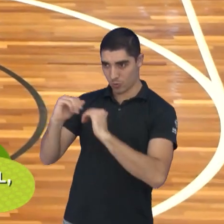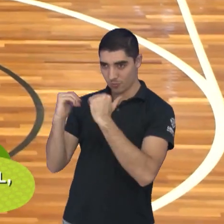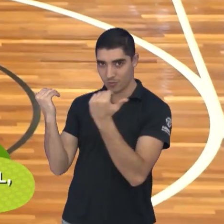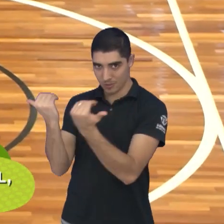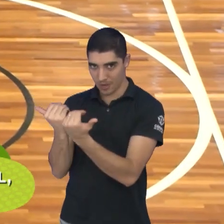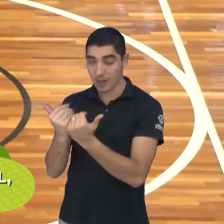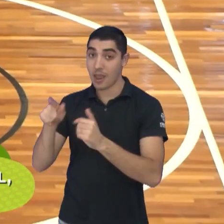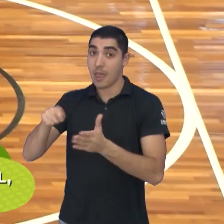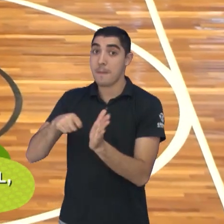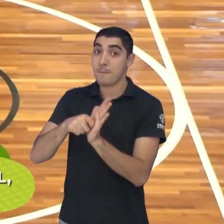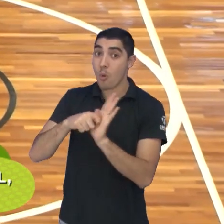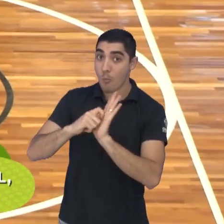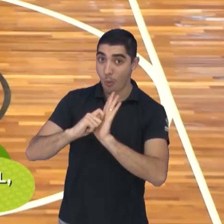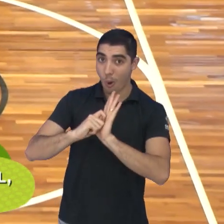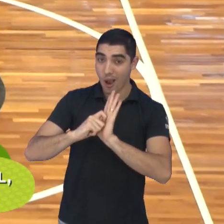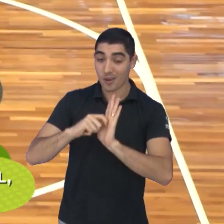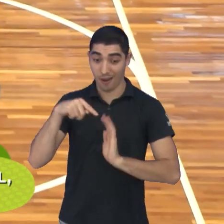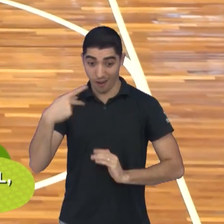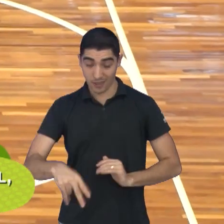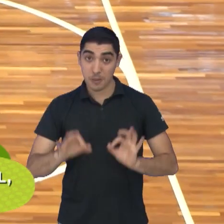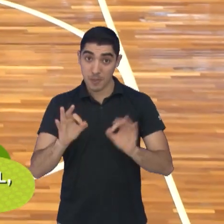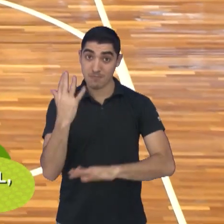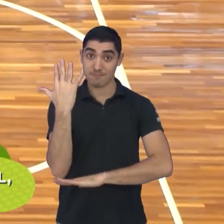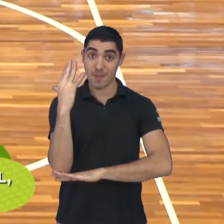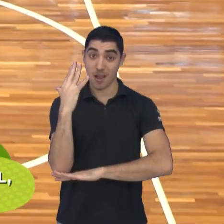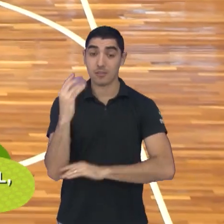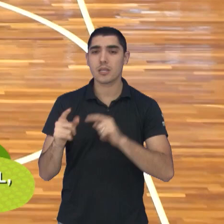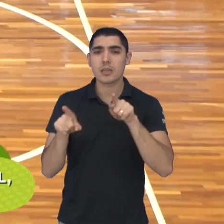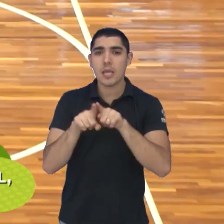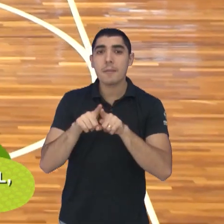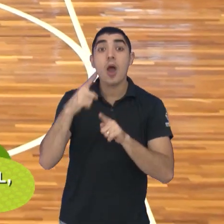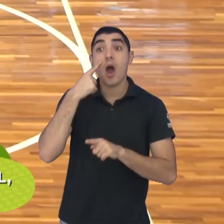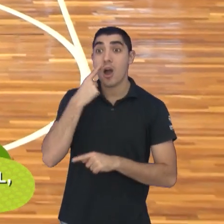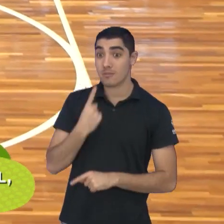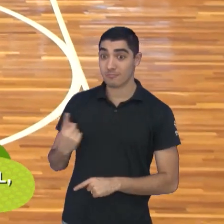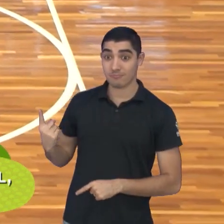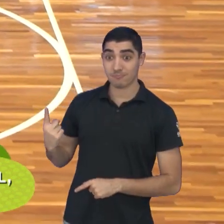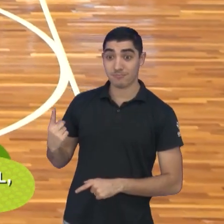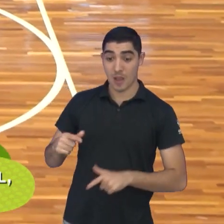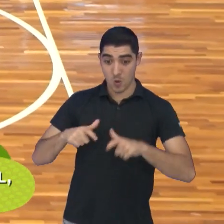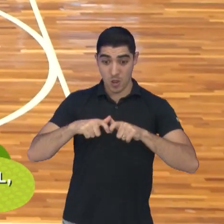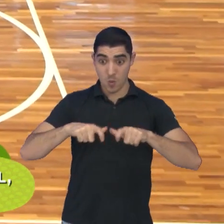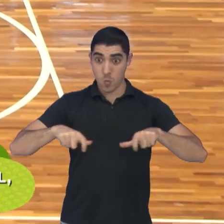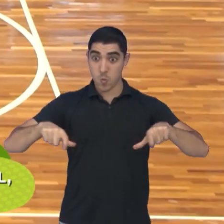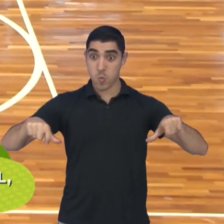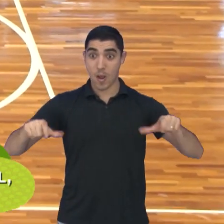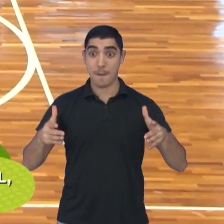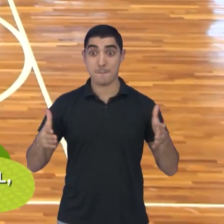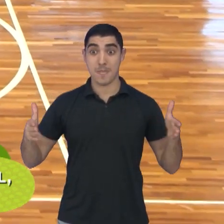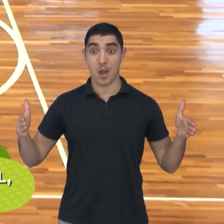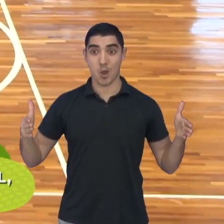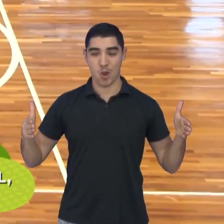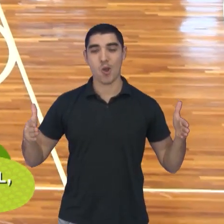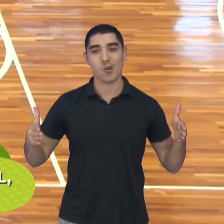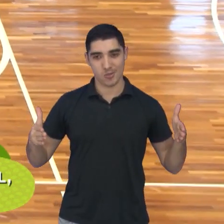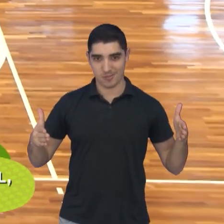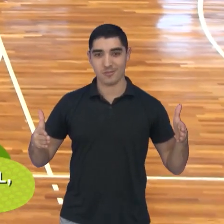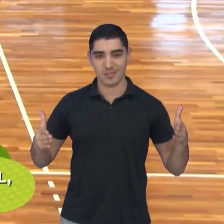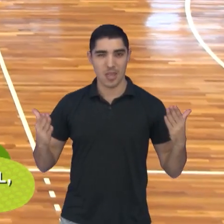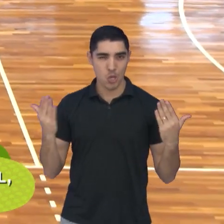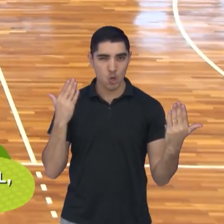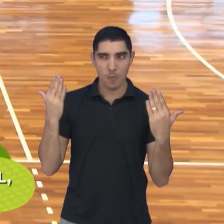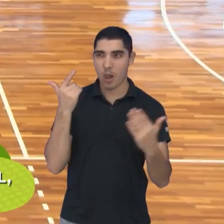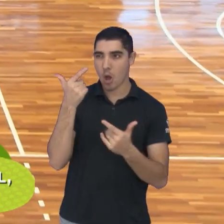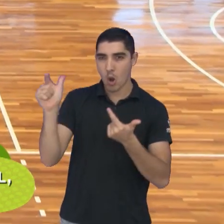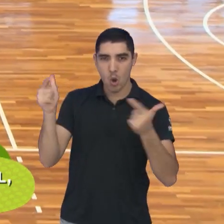aqui é de madeira. Outro ponto é também o tamanho da quadra. Em comparação também ao tênis clube ou às demais quadras da